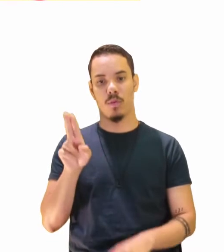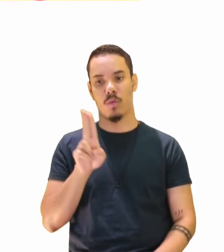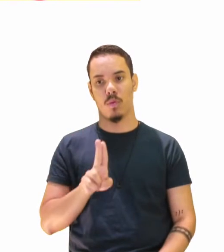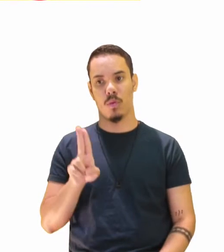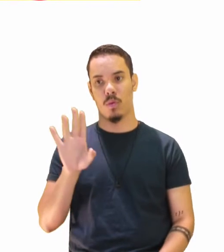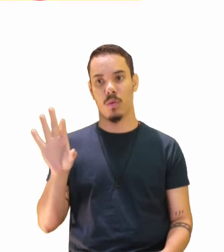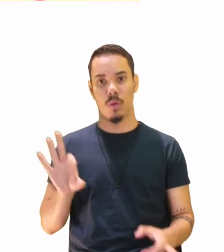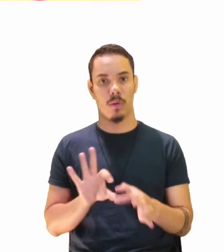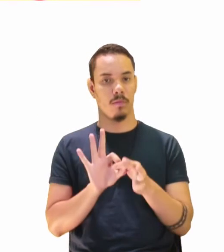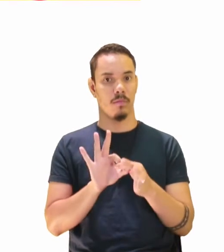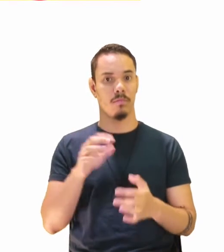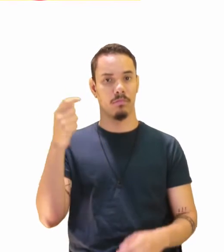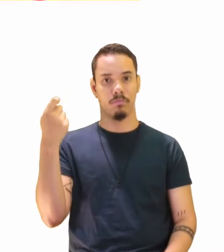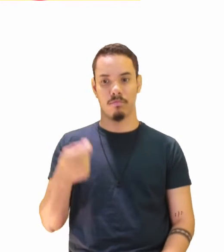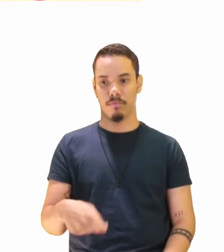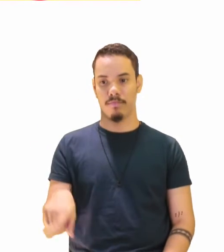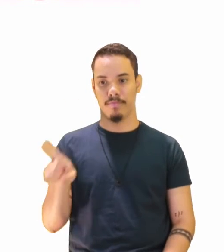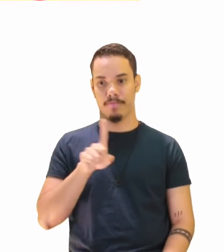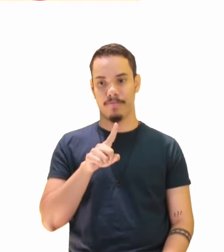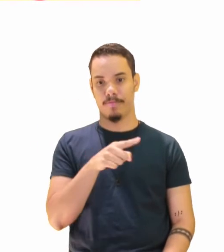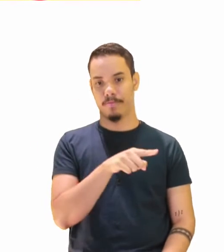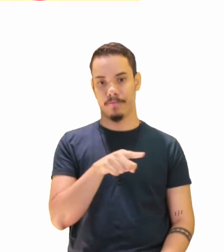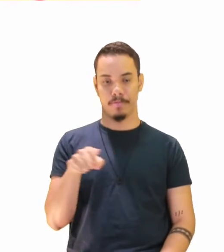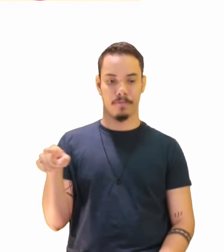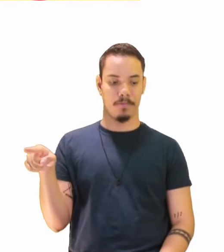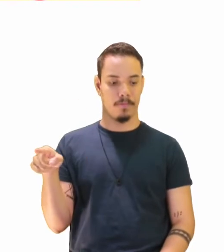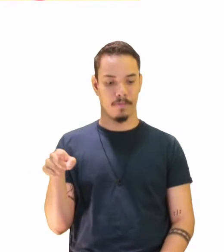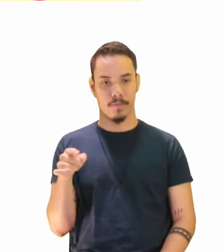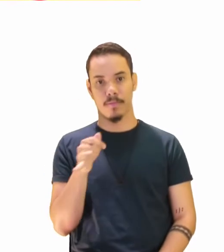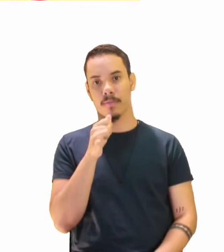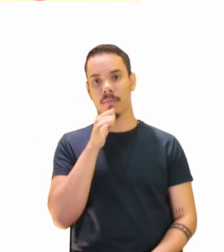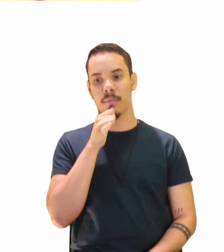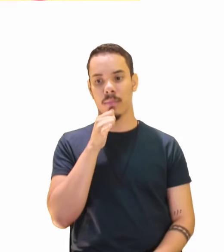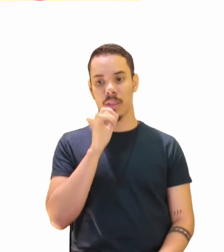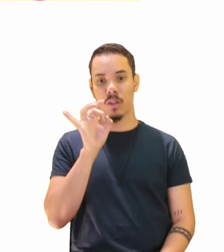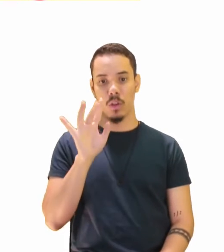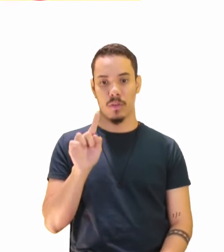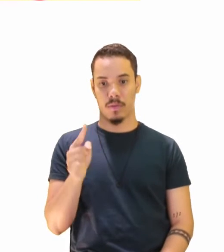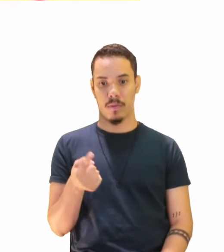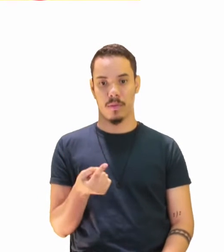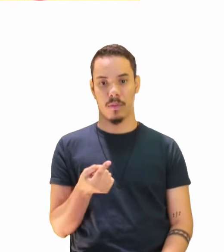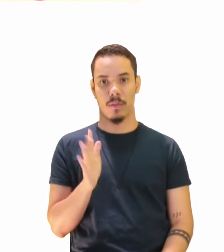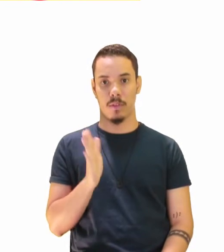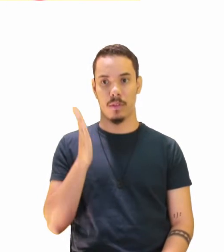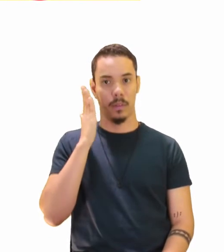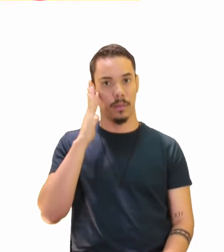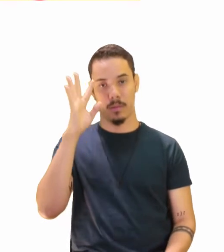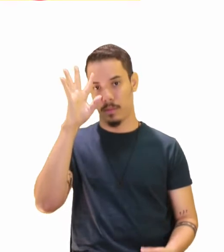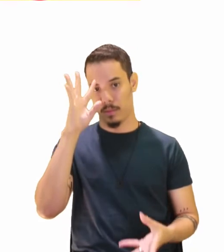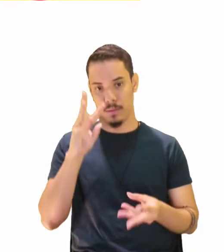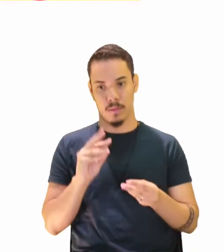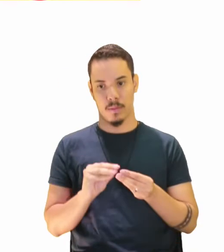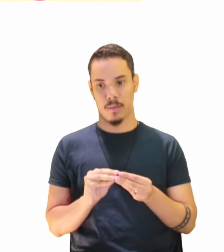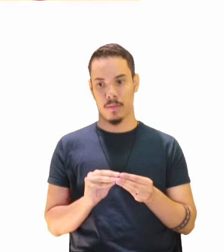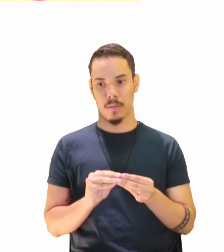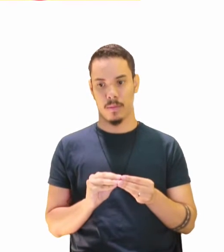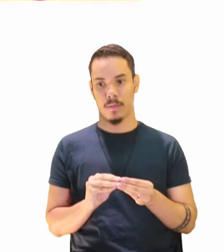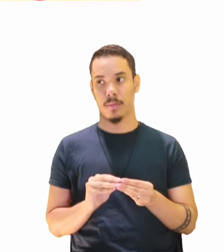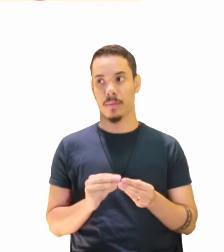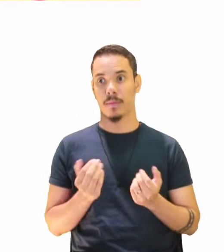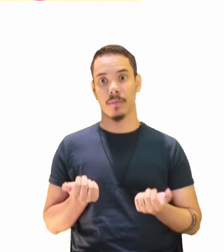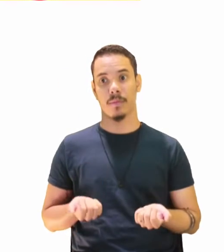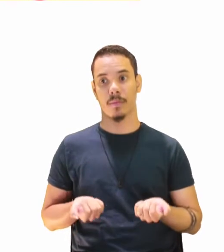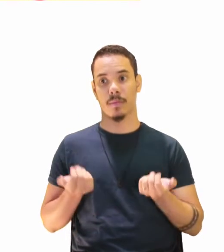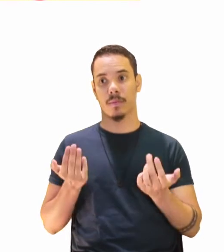não haveria necessidade de você, só pela vírgula, já marcaria e deixaria